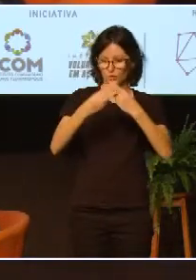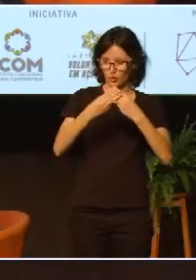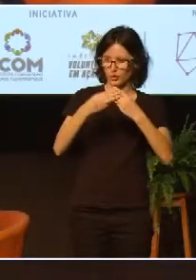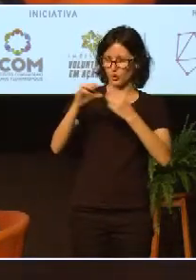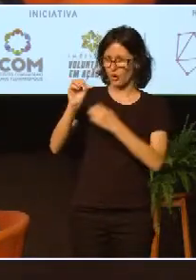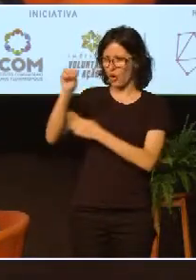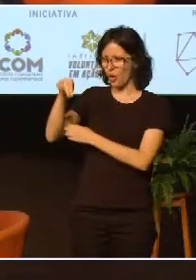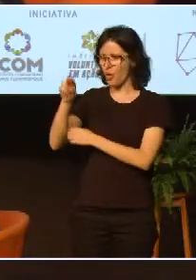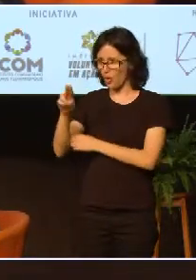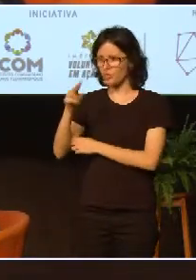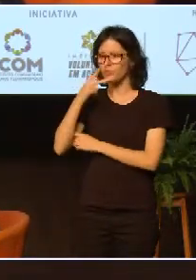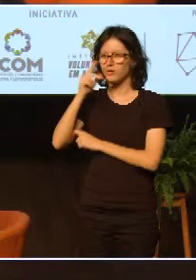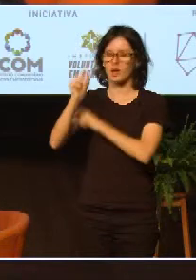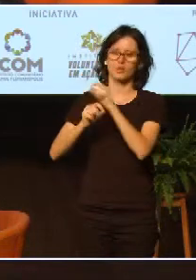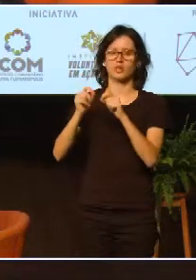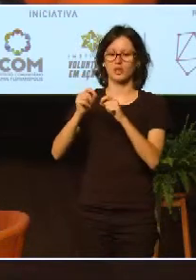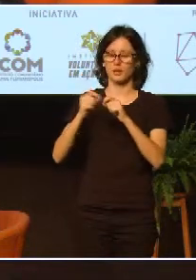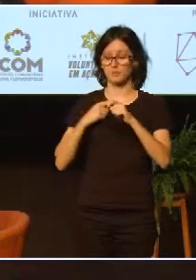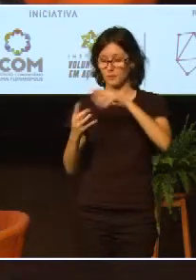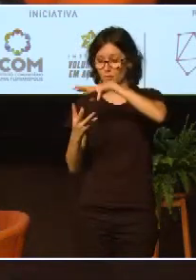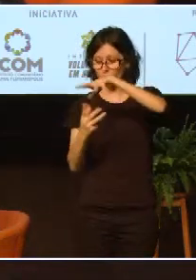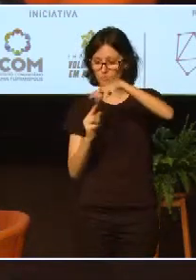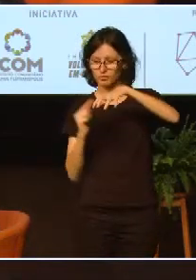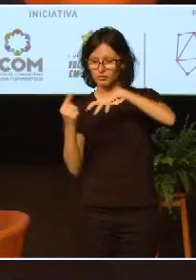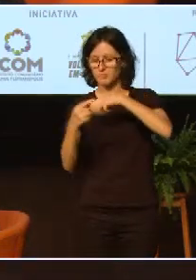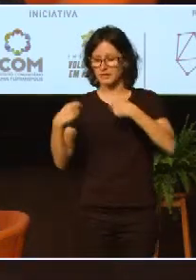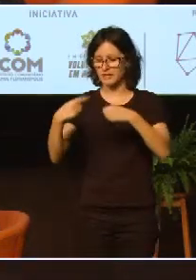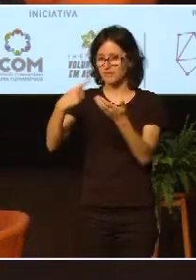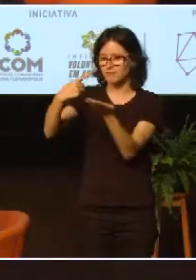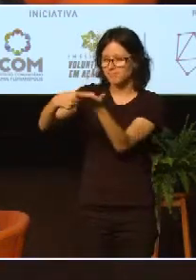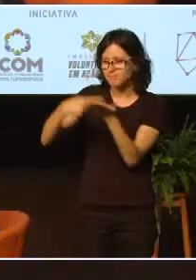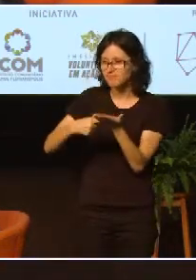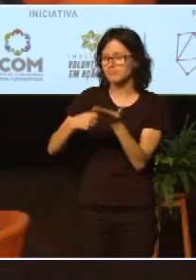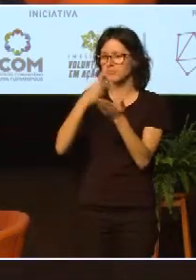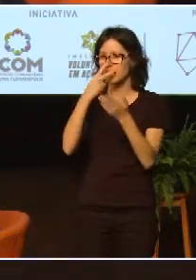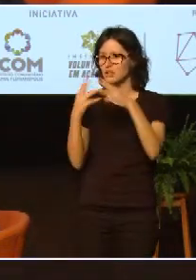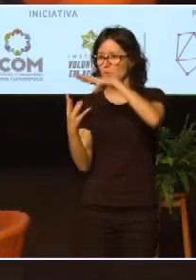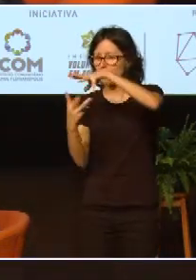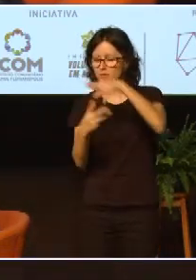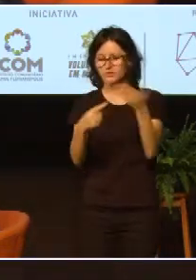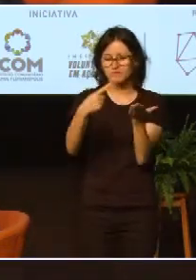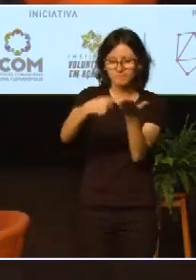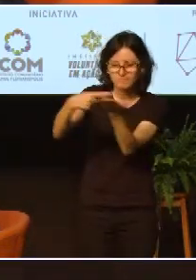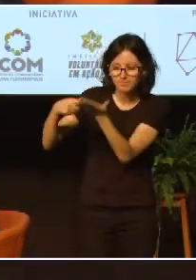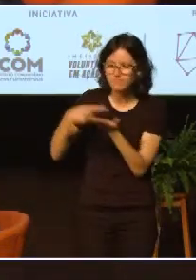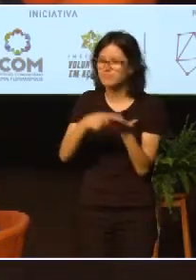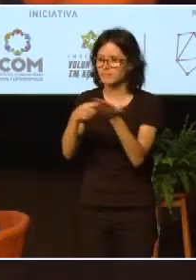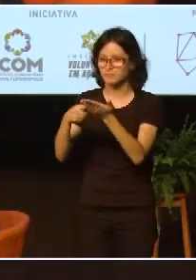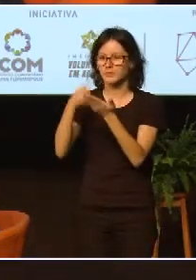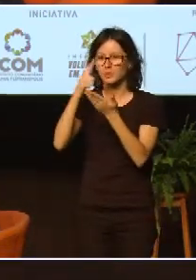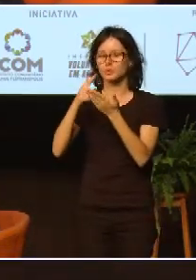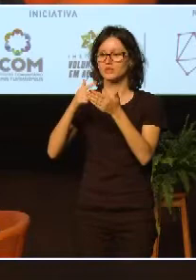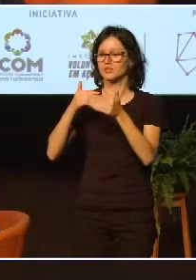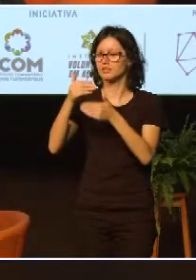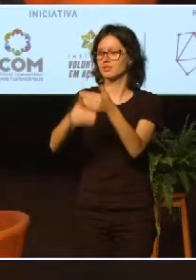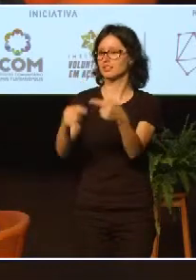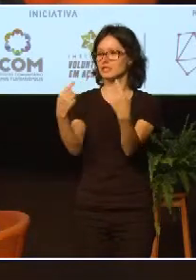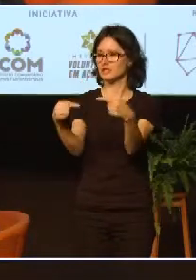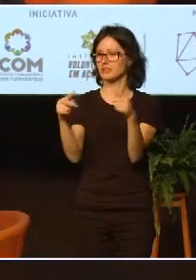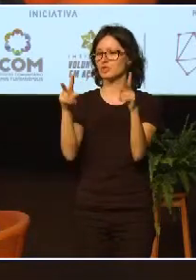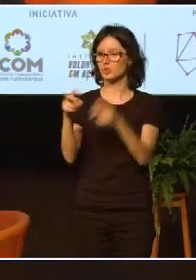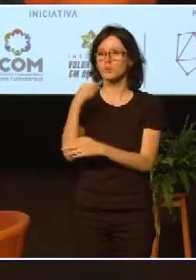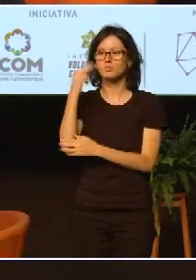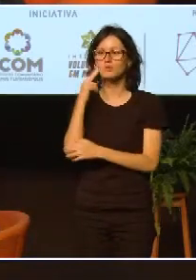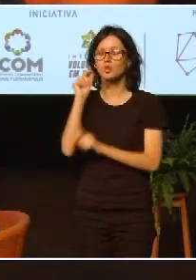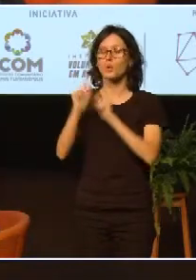década do afrodescendente no mundo, em que precisa ter um acordo, né, do mundo para avançar essa questão. Porque as dificuldades